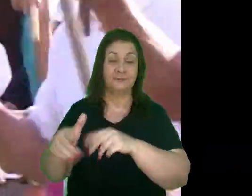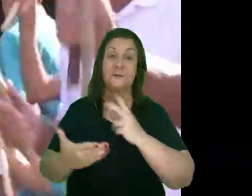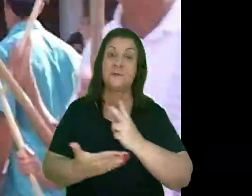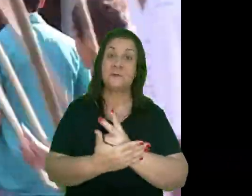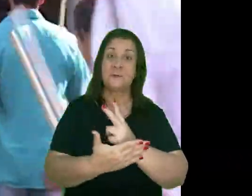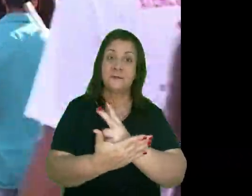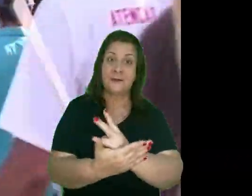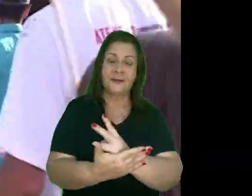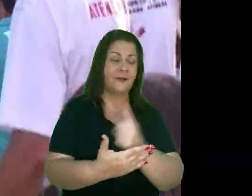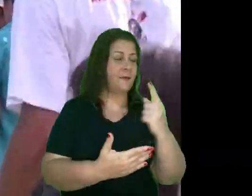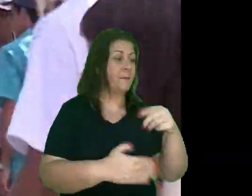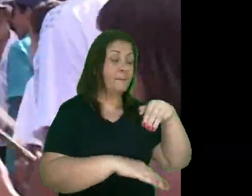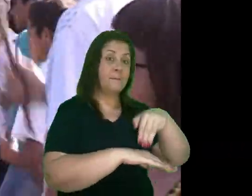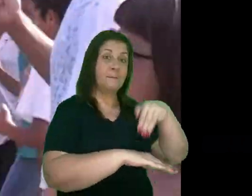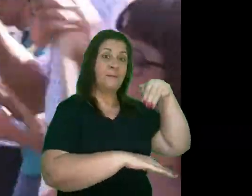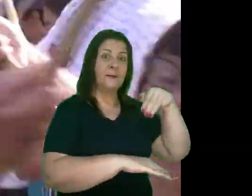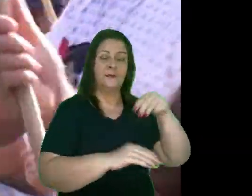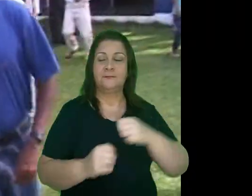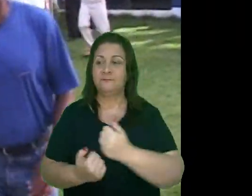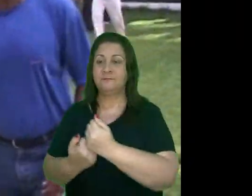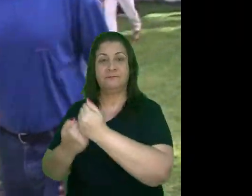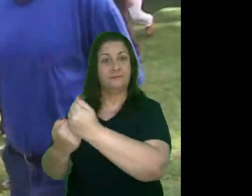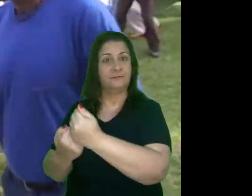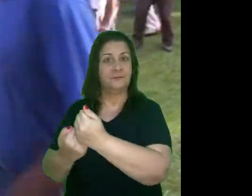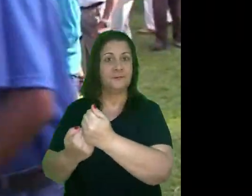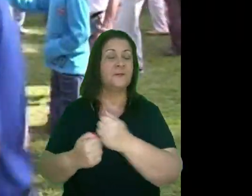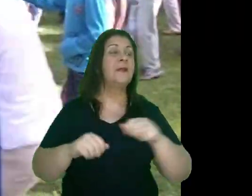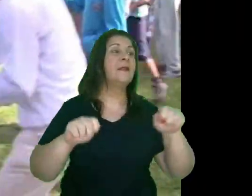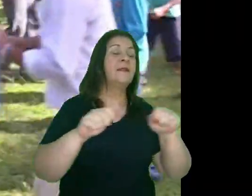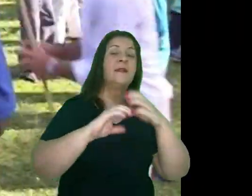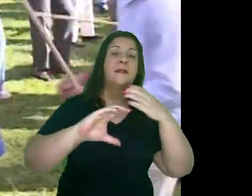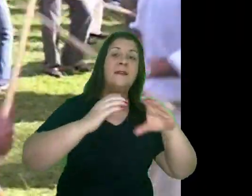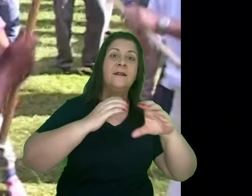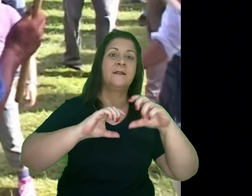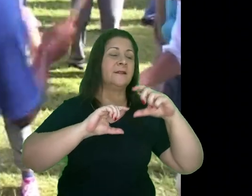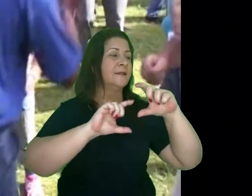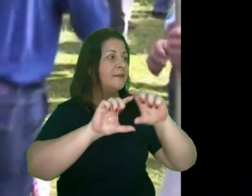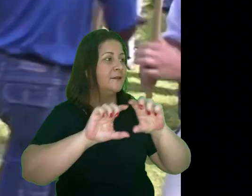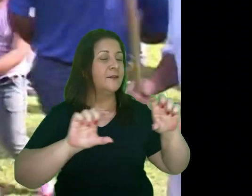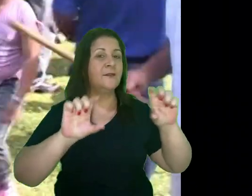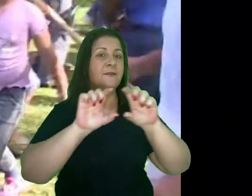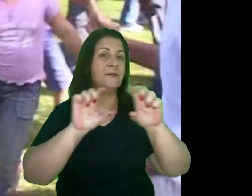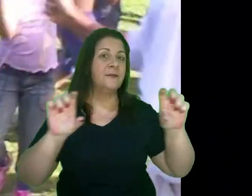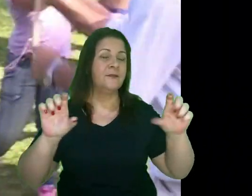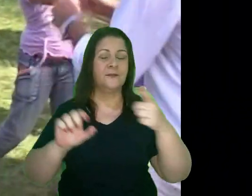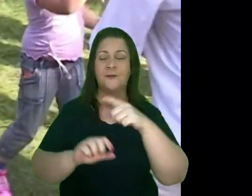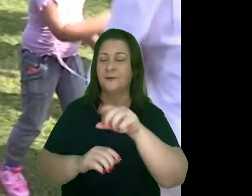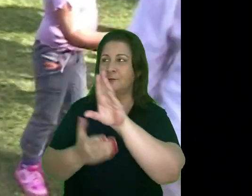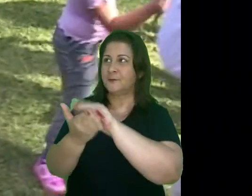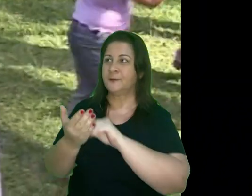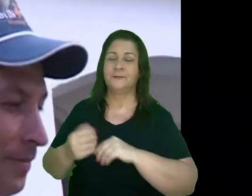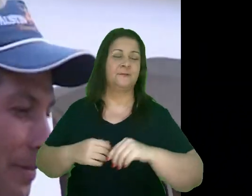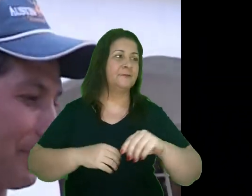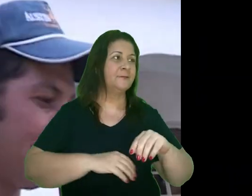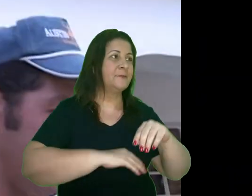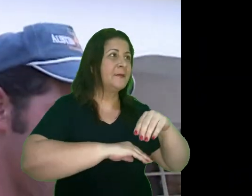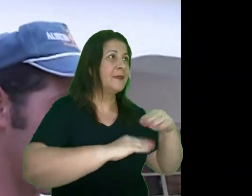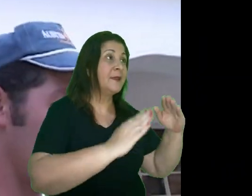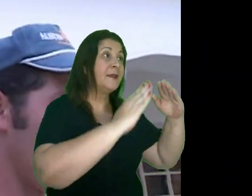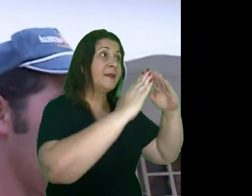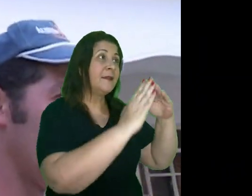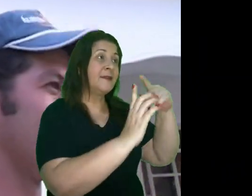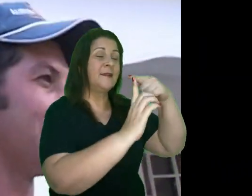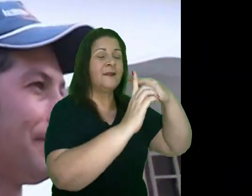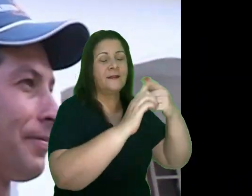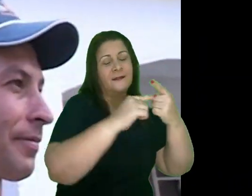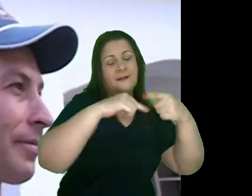Tem sempre um mestre e um contramestre que puxam os versos e os outros integrantes repetem. É linha de melão,